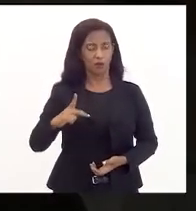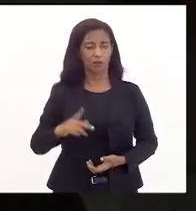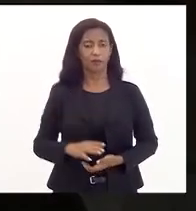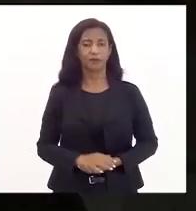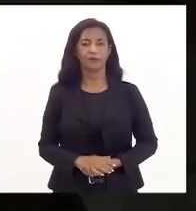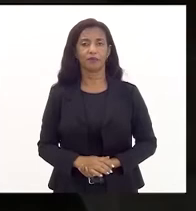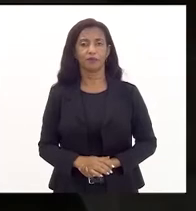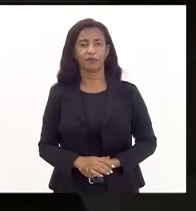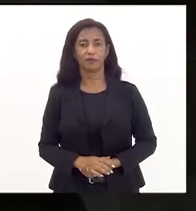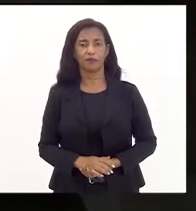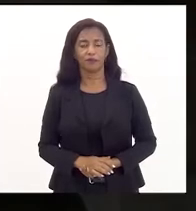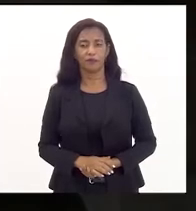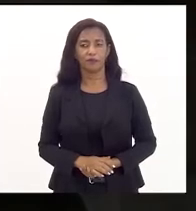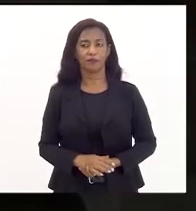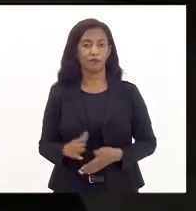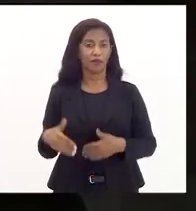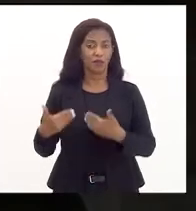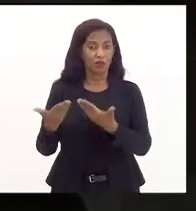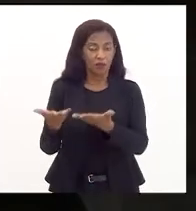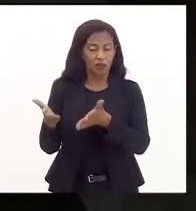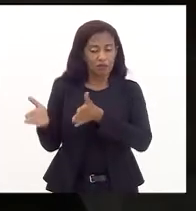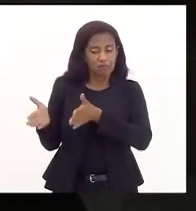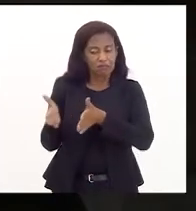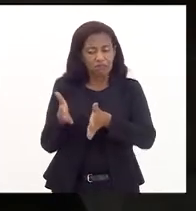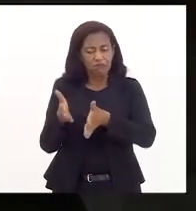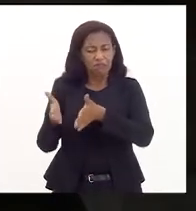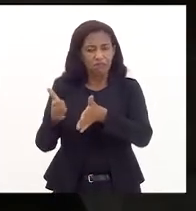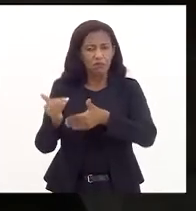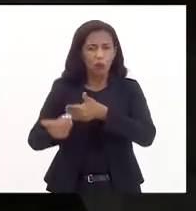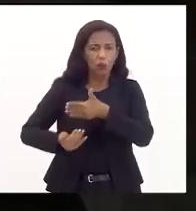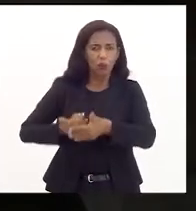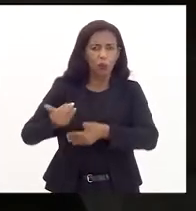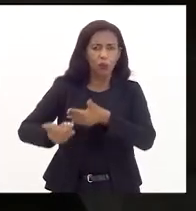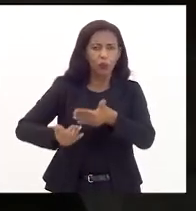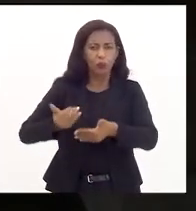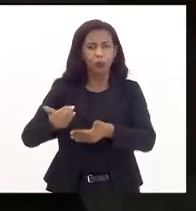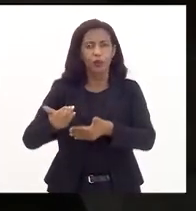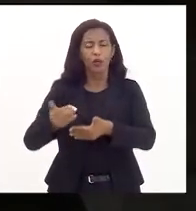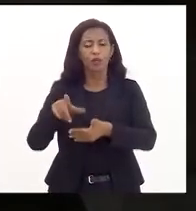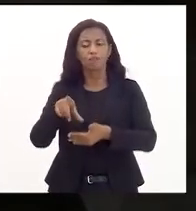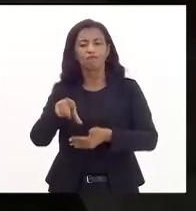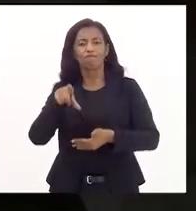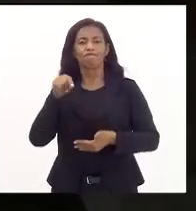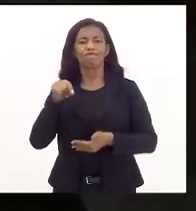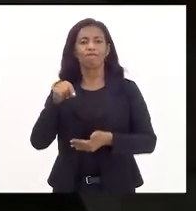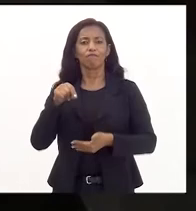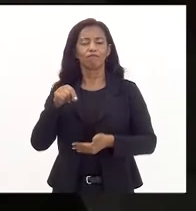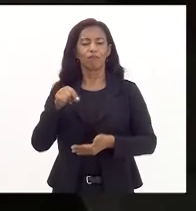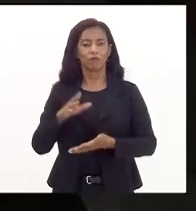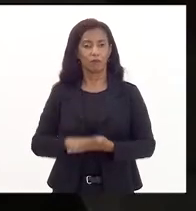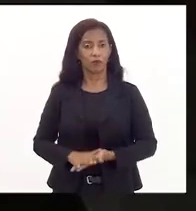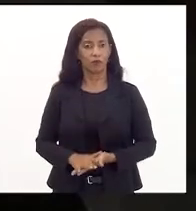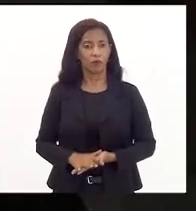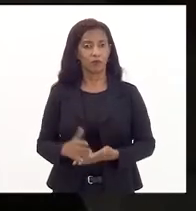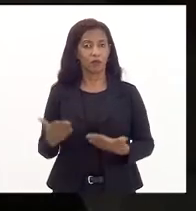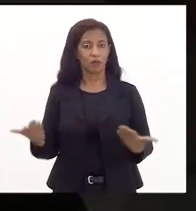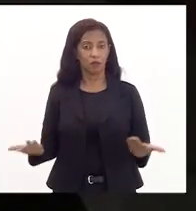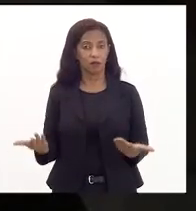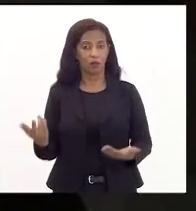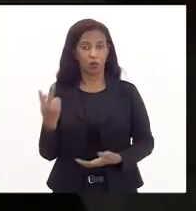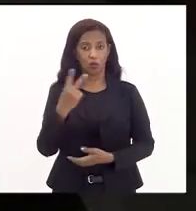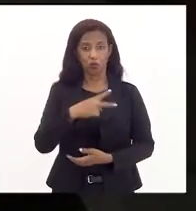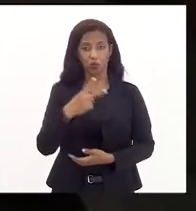Pública. E foi esse caminho que a gente escolheu de trilhar. E, evidentemente, os